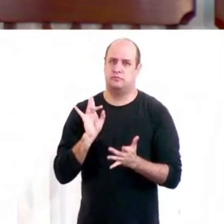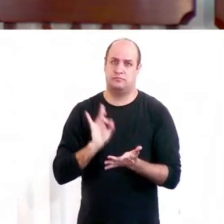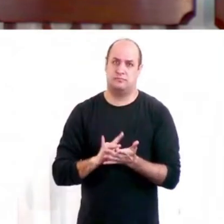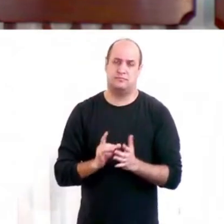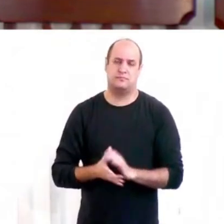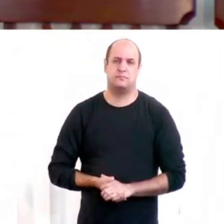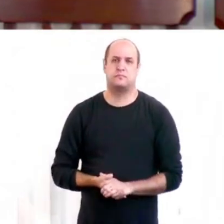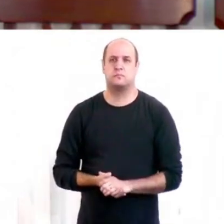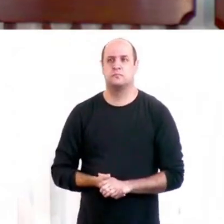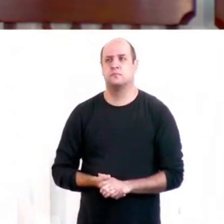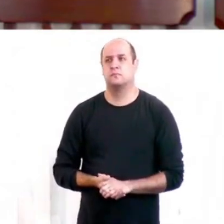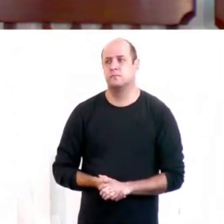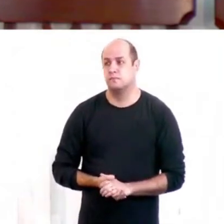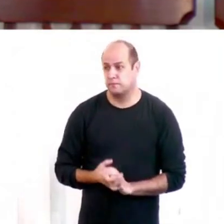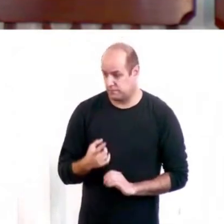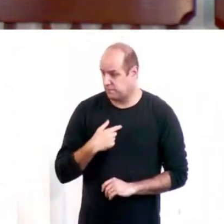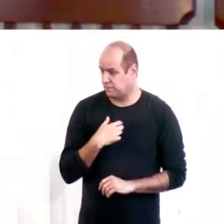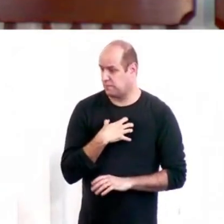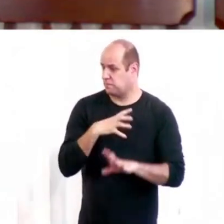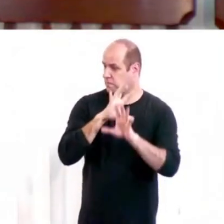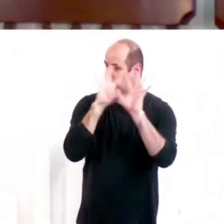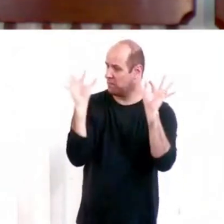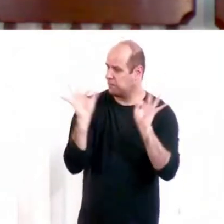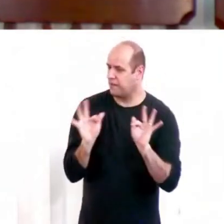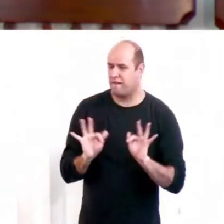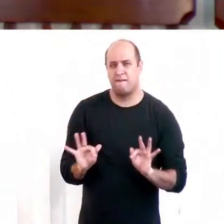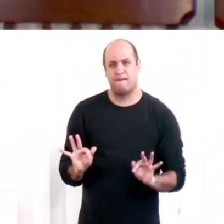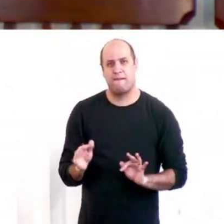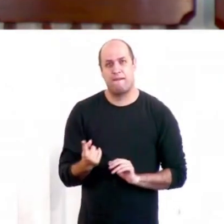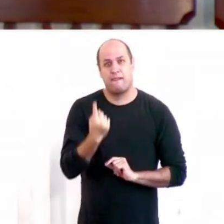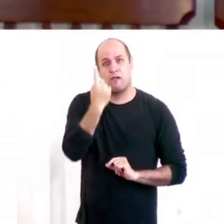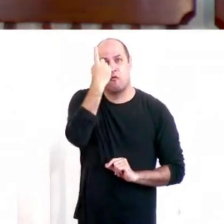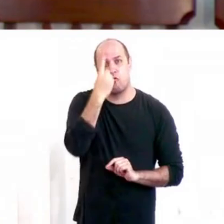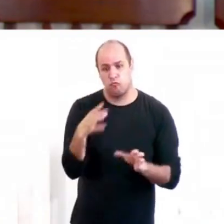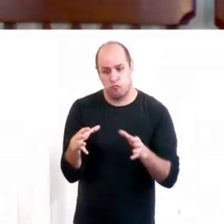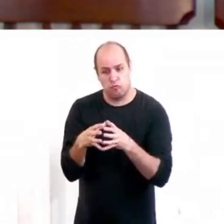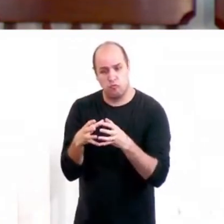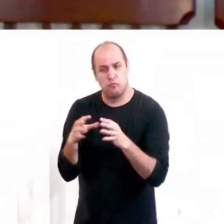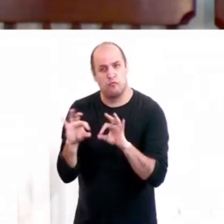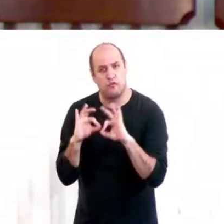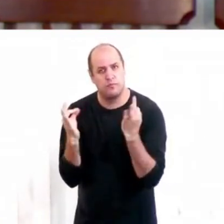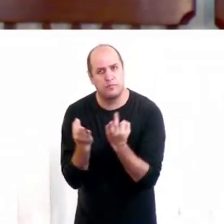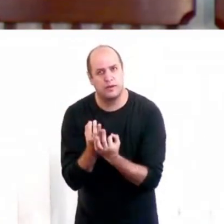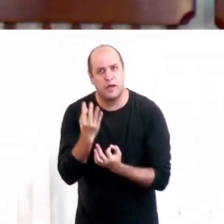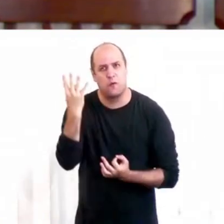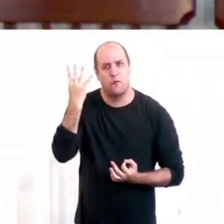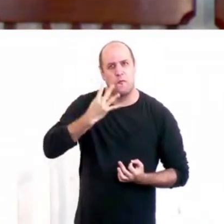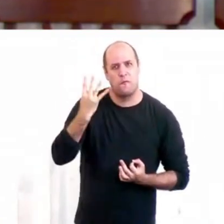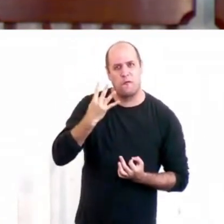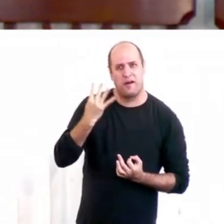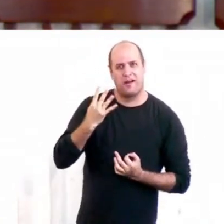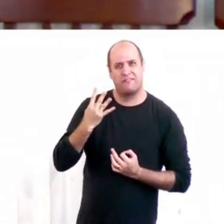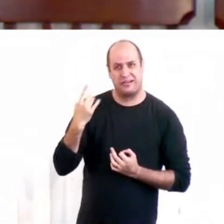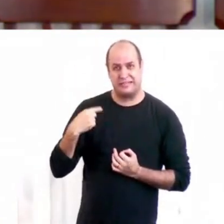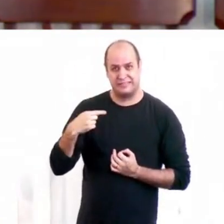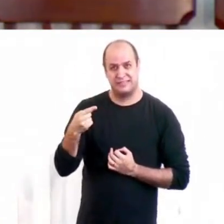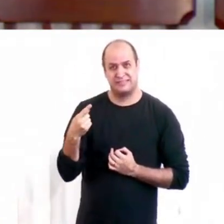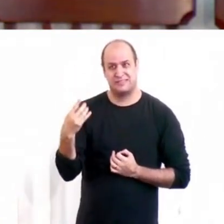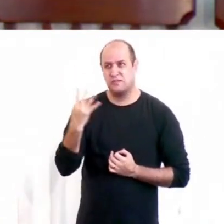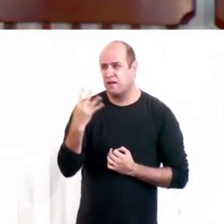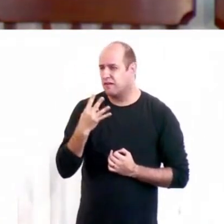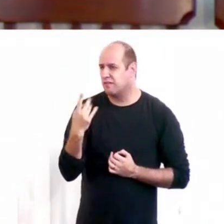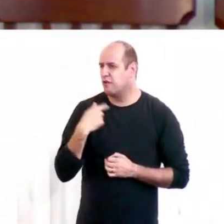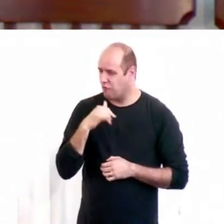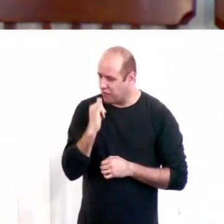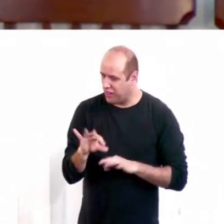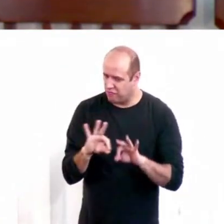Eu tenho a alegria de poder ter um núcleo familiar, quarta-feira à noite, esse eu não troco nada, eu falei para minha